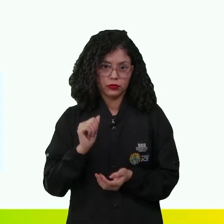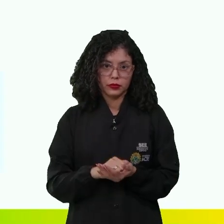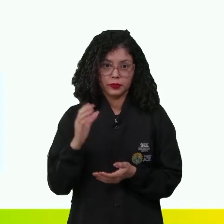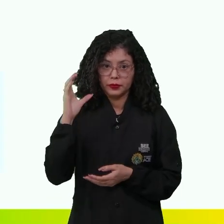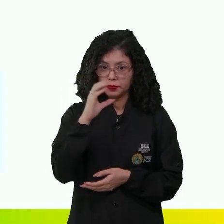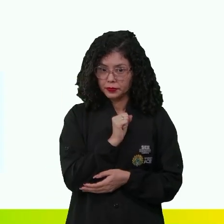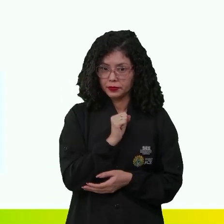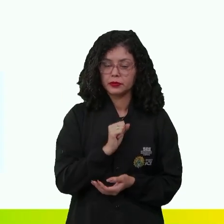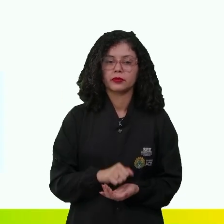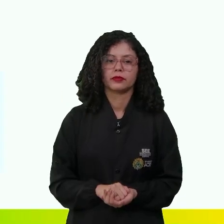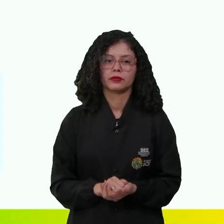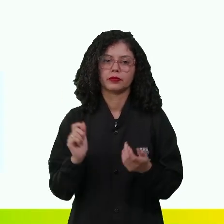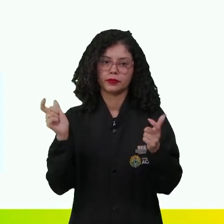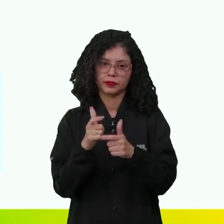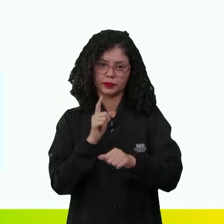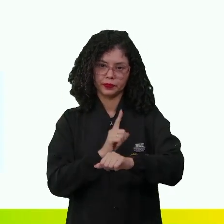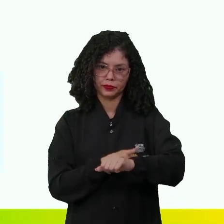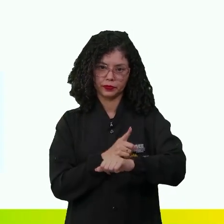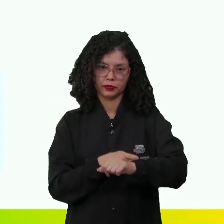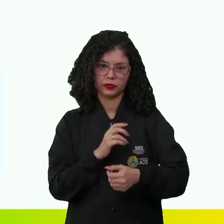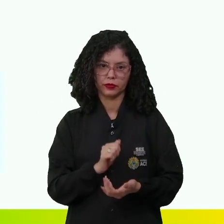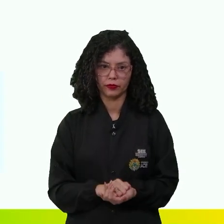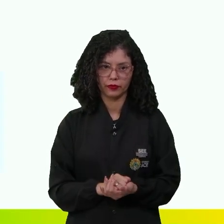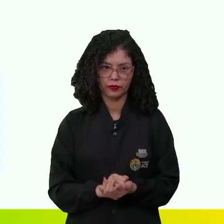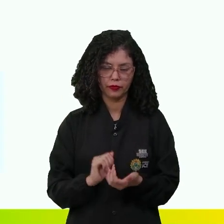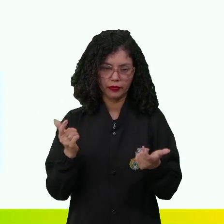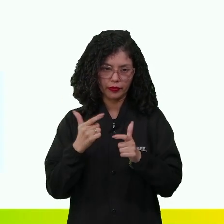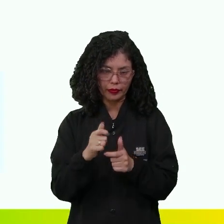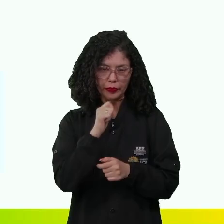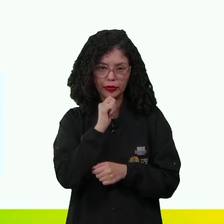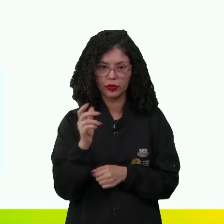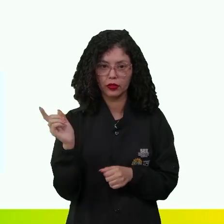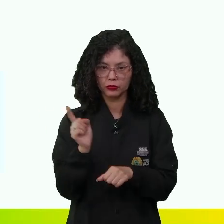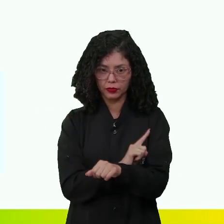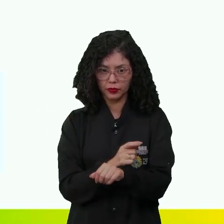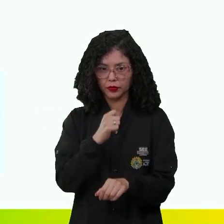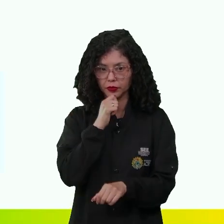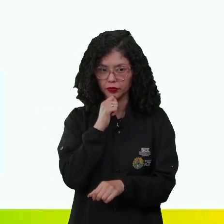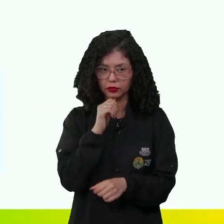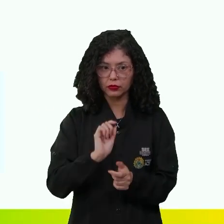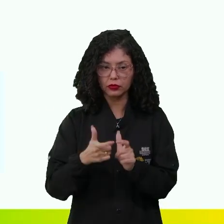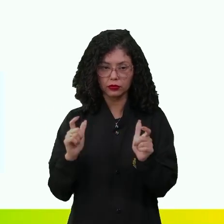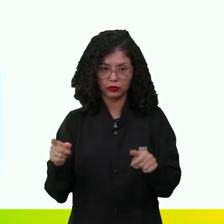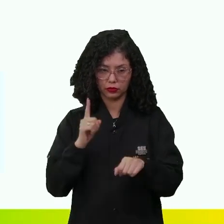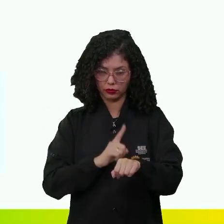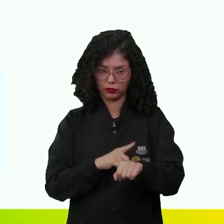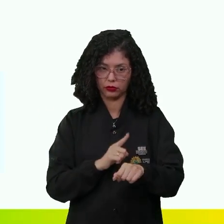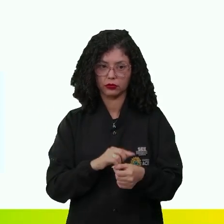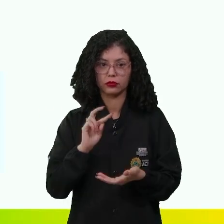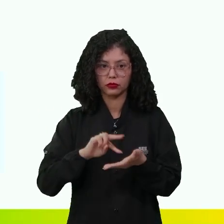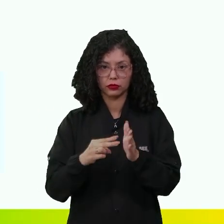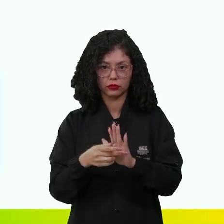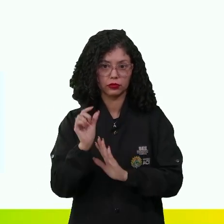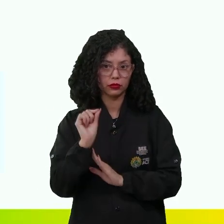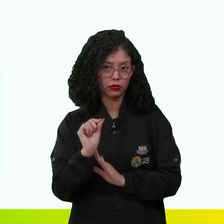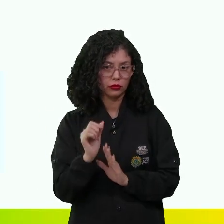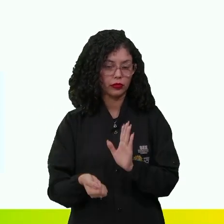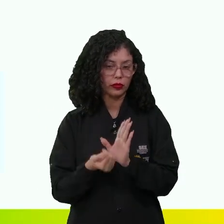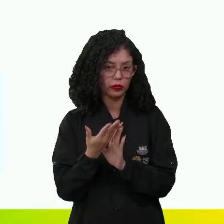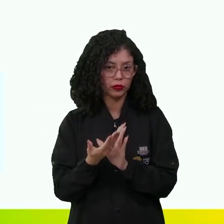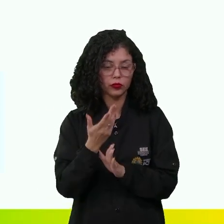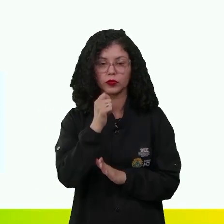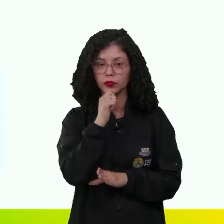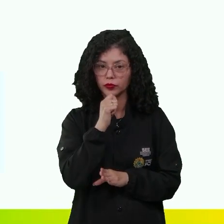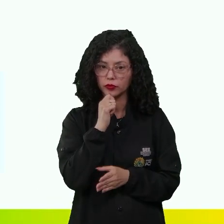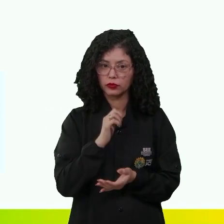rápido, menor tempo. E menor velocidade, maior tempo. Isso significa que o